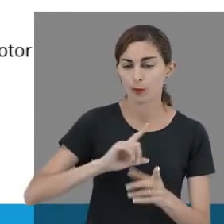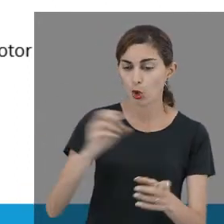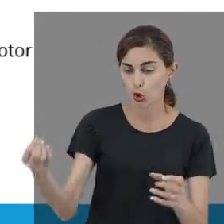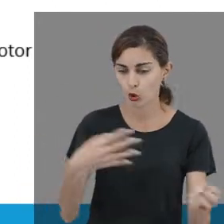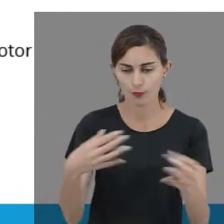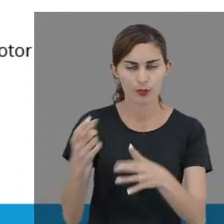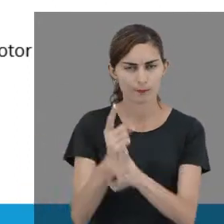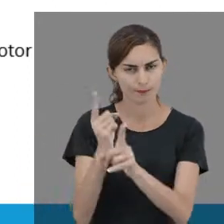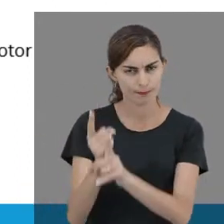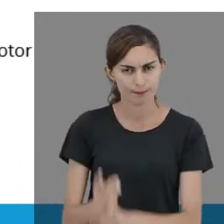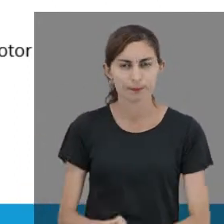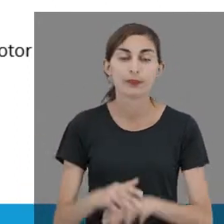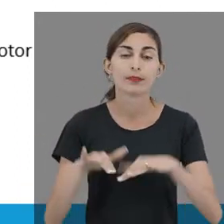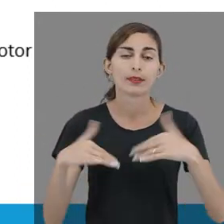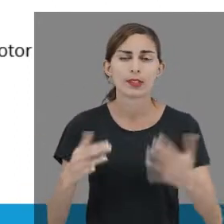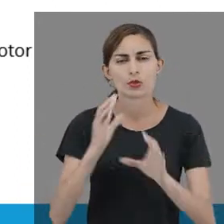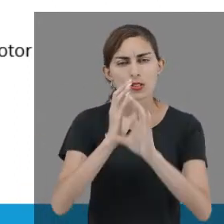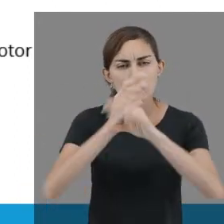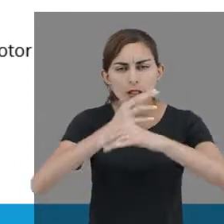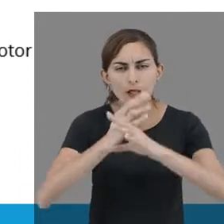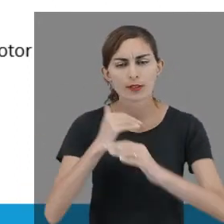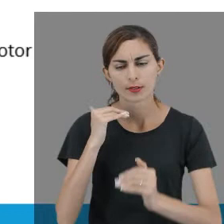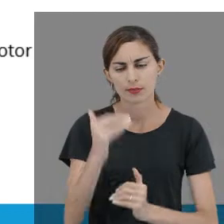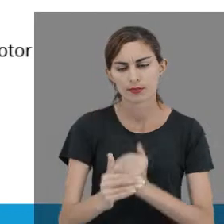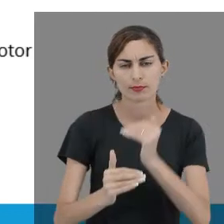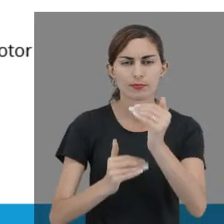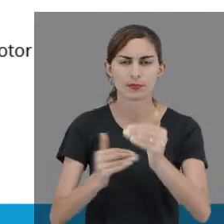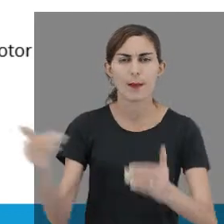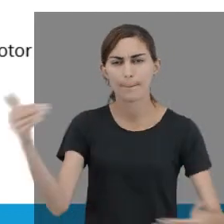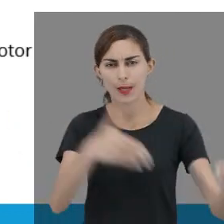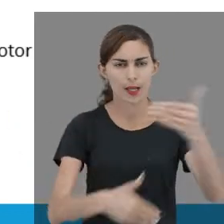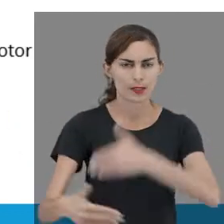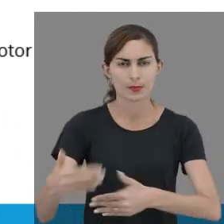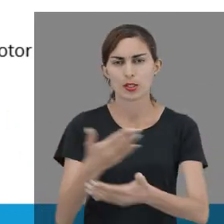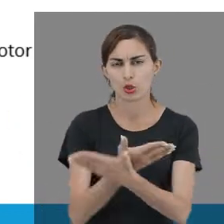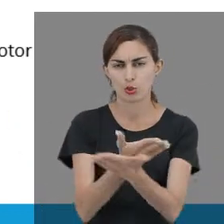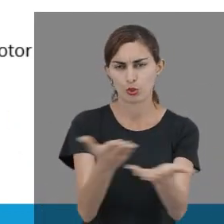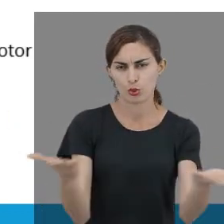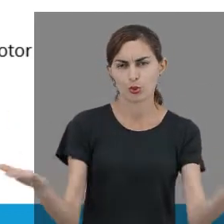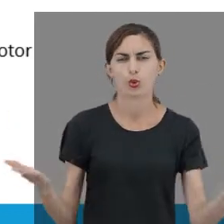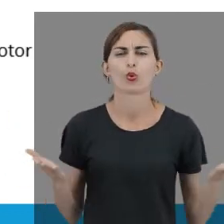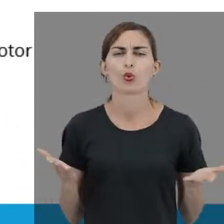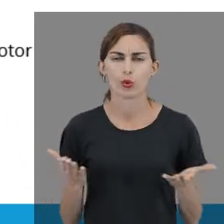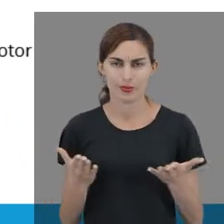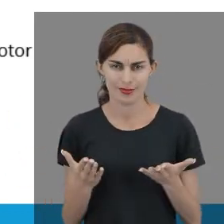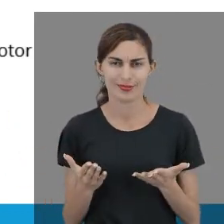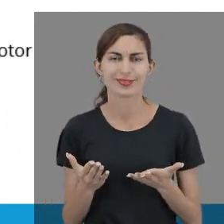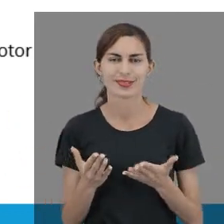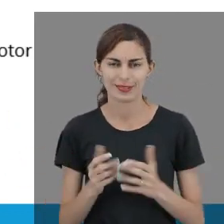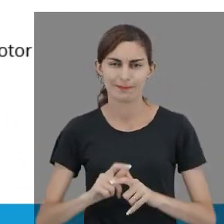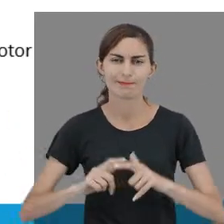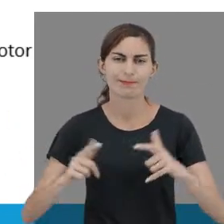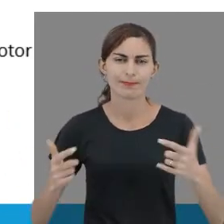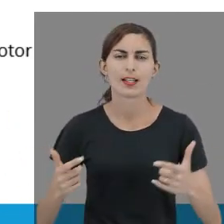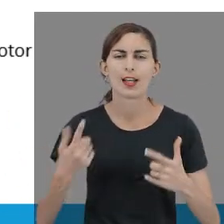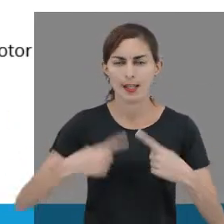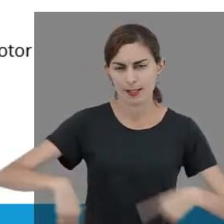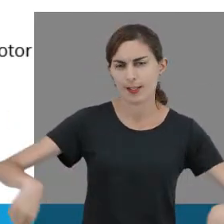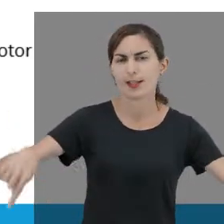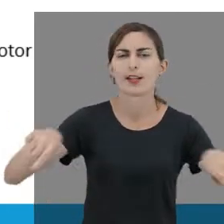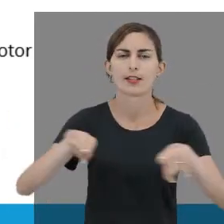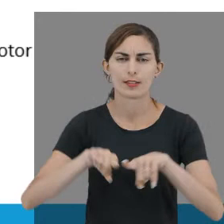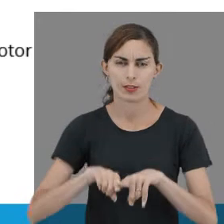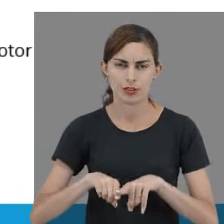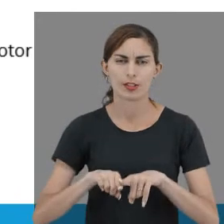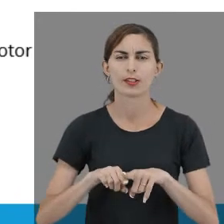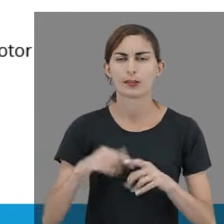tem esse quadro, mas pode ter novos achados. Então, é uma ciência em construção. A participação de todos que atendem esses casos,